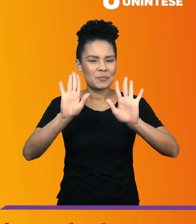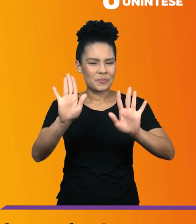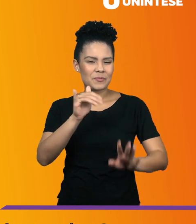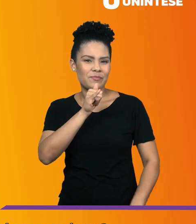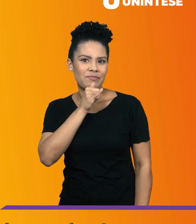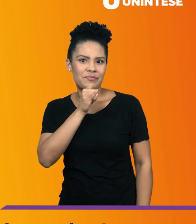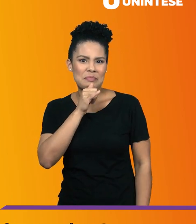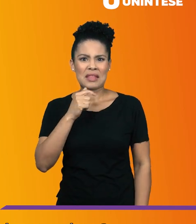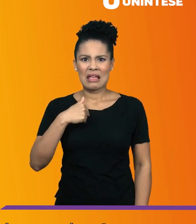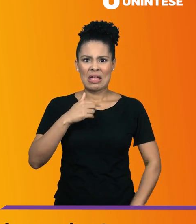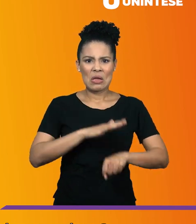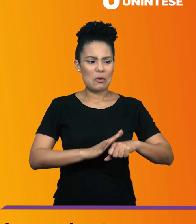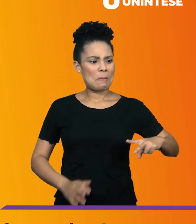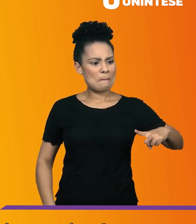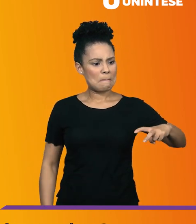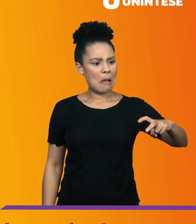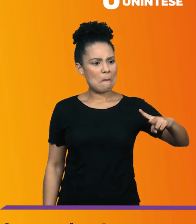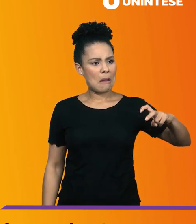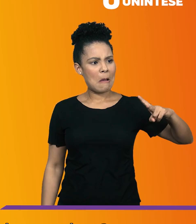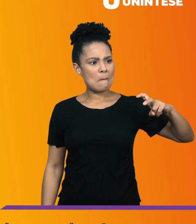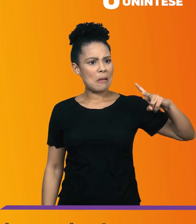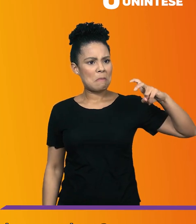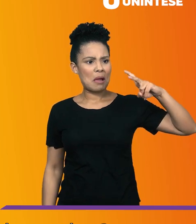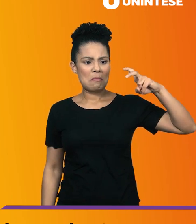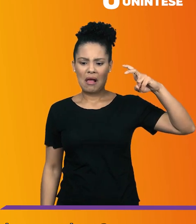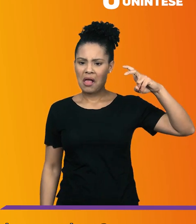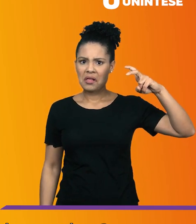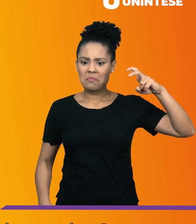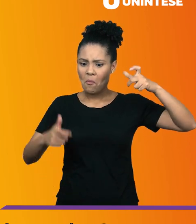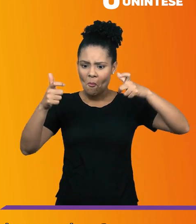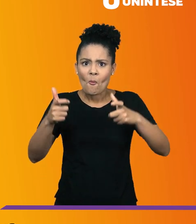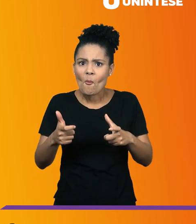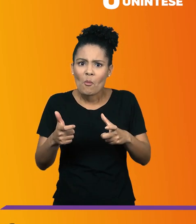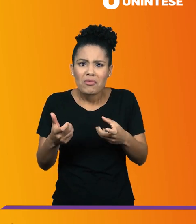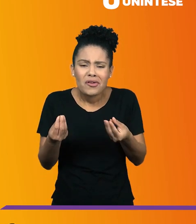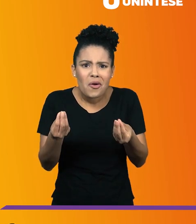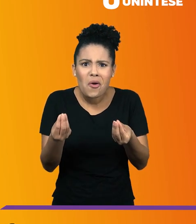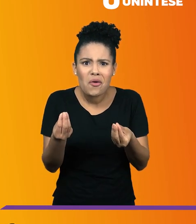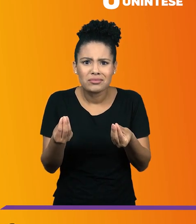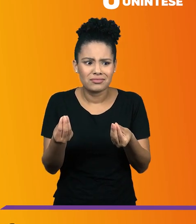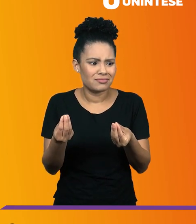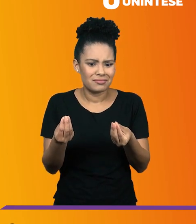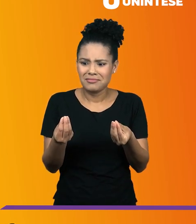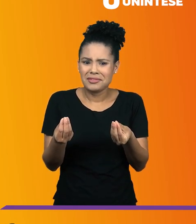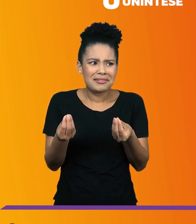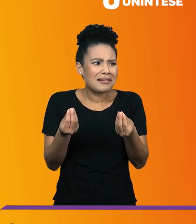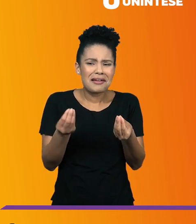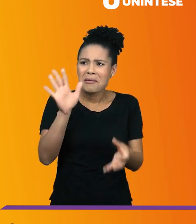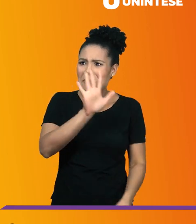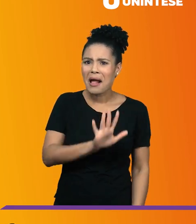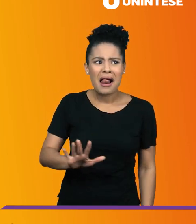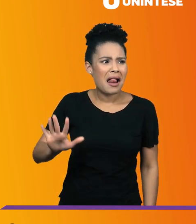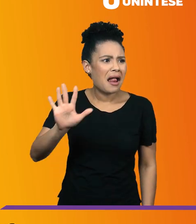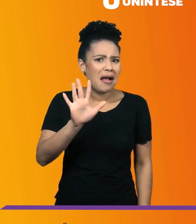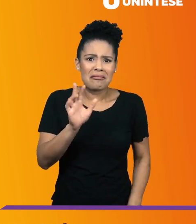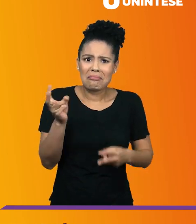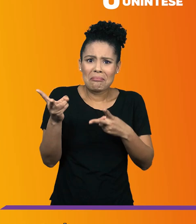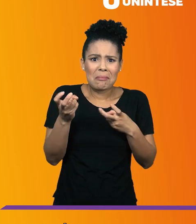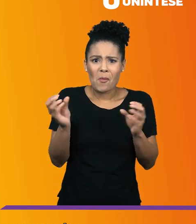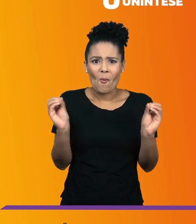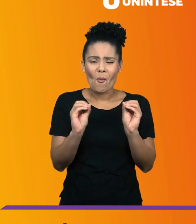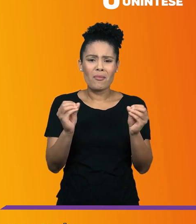alguém subindo... em lugar nenhum? Ela está subindo o quê? Ela está subindo onde?